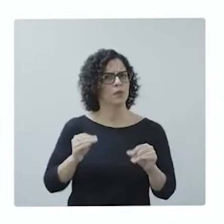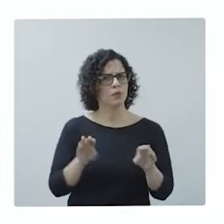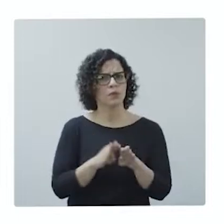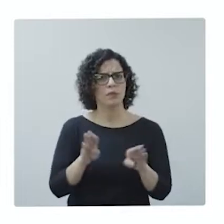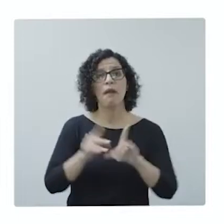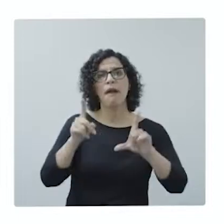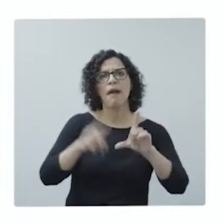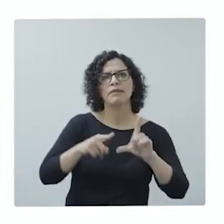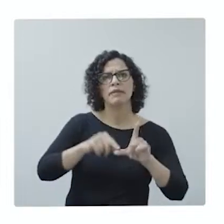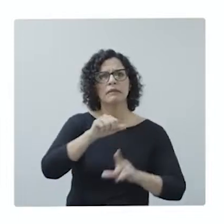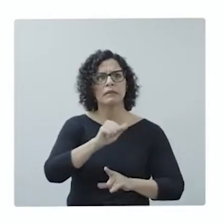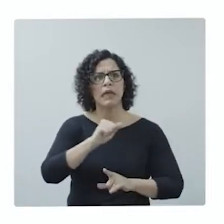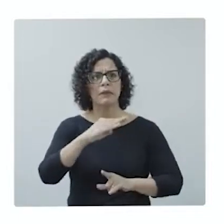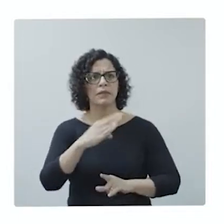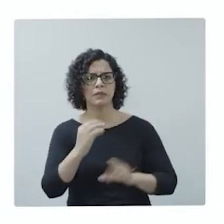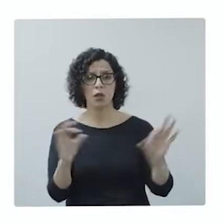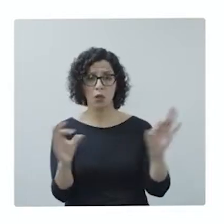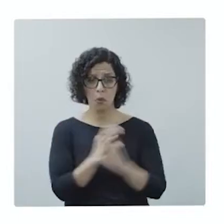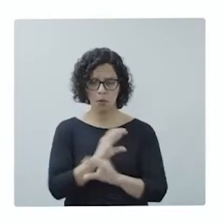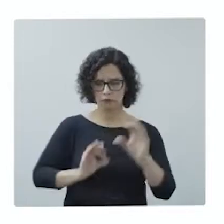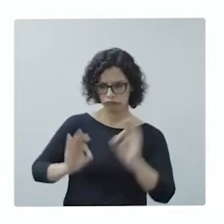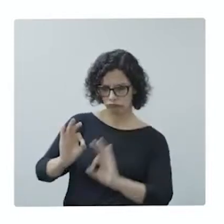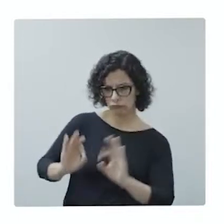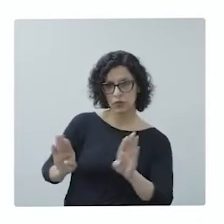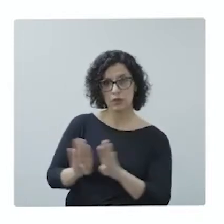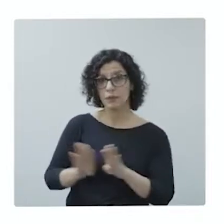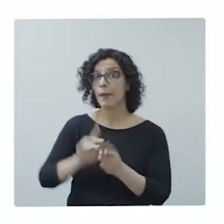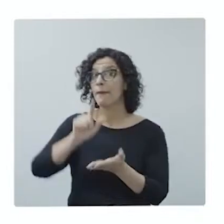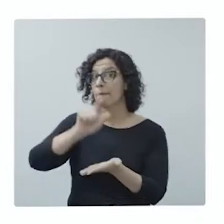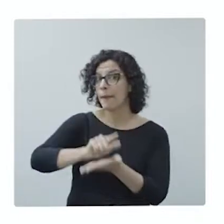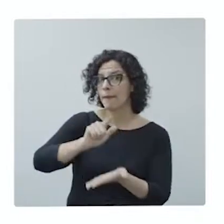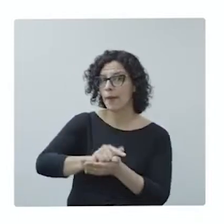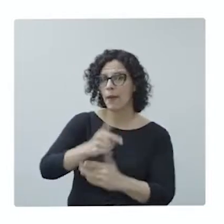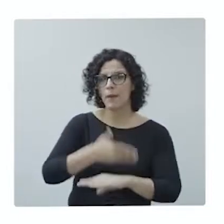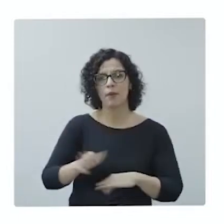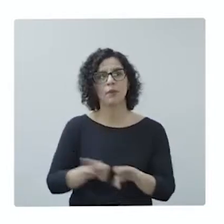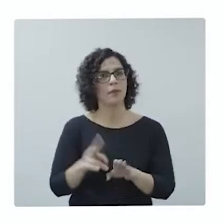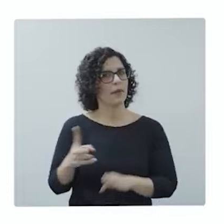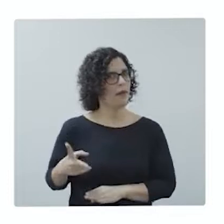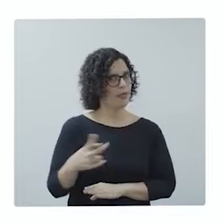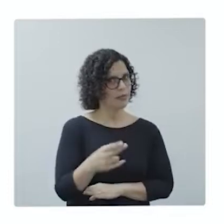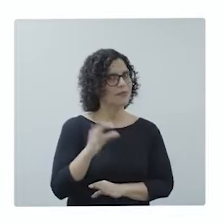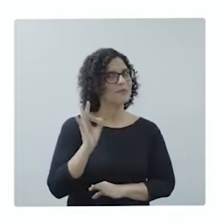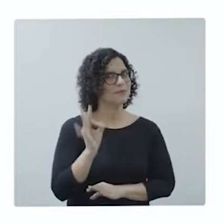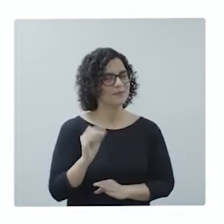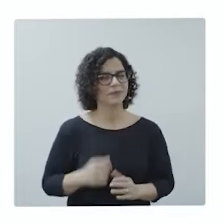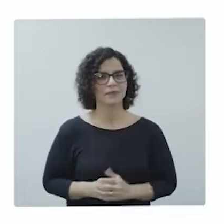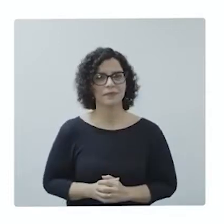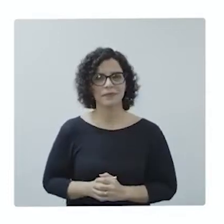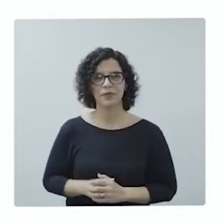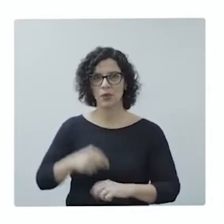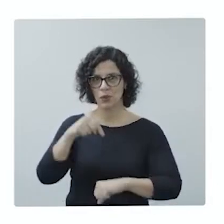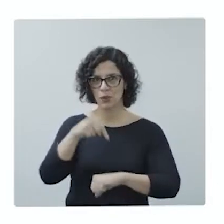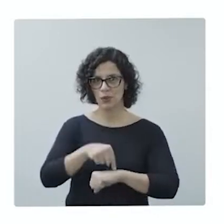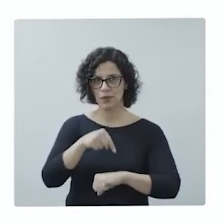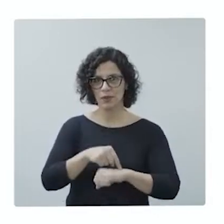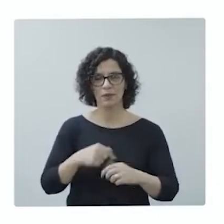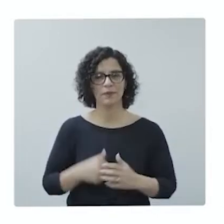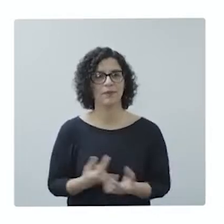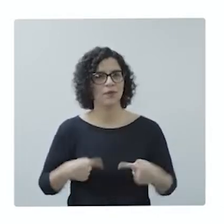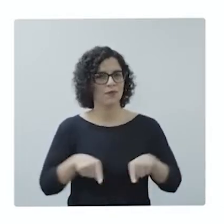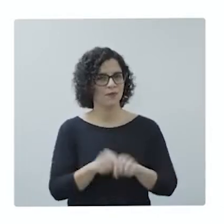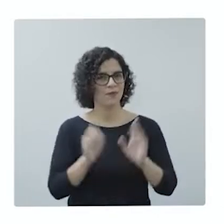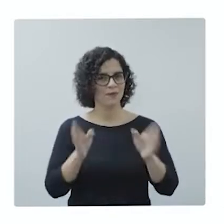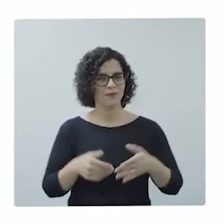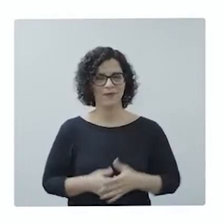o alfabeto móvel está completo. Não esquece a folha de sulfite e a tesoura, certo? Vamos dar um tempo e